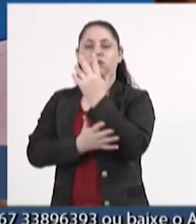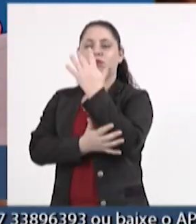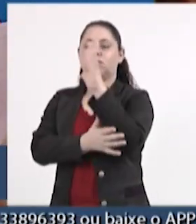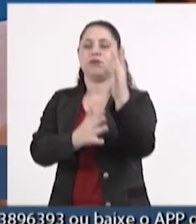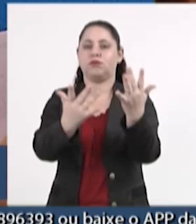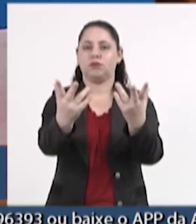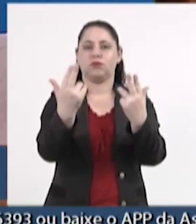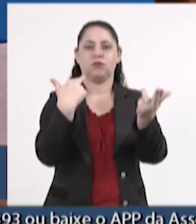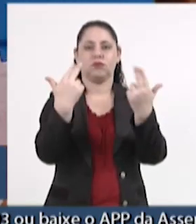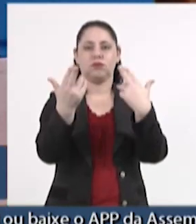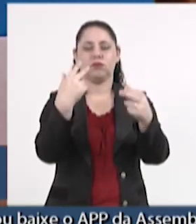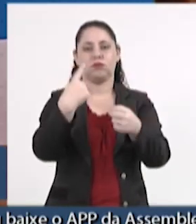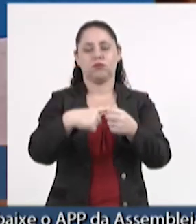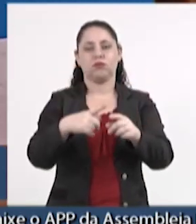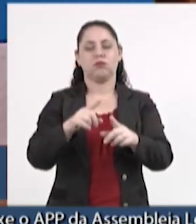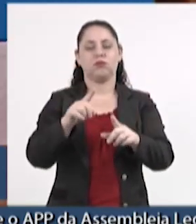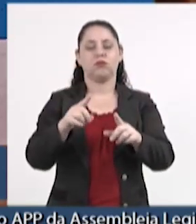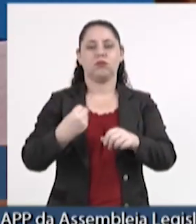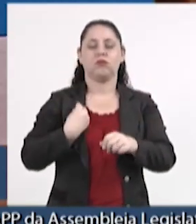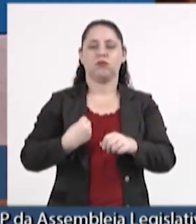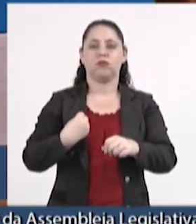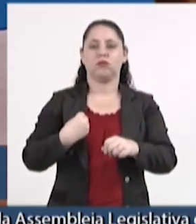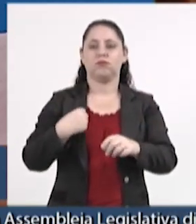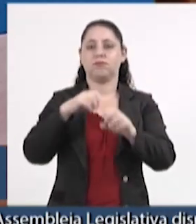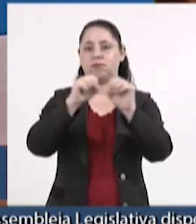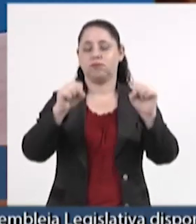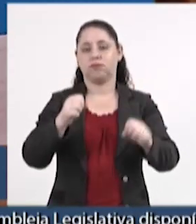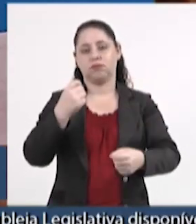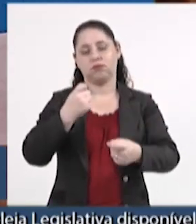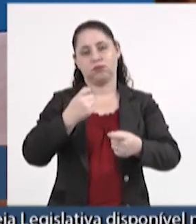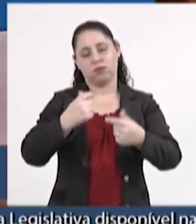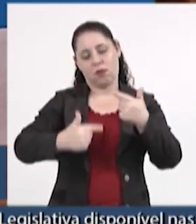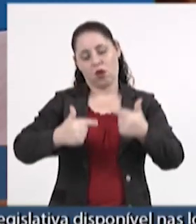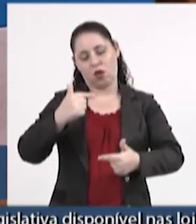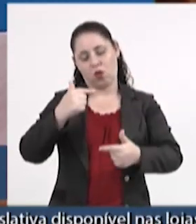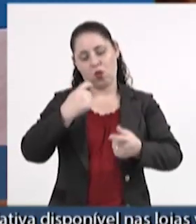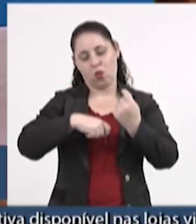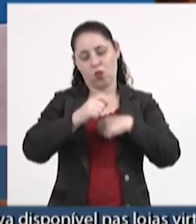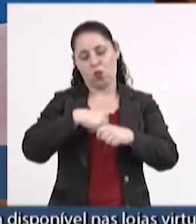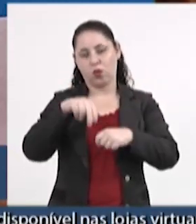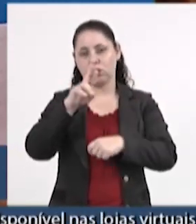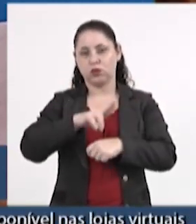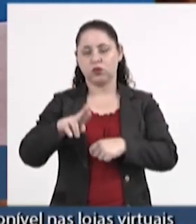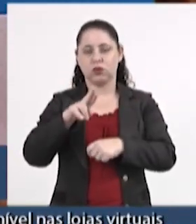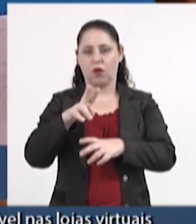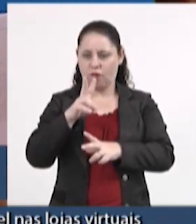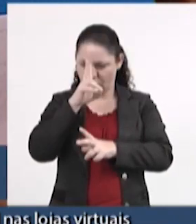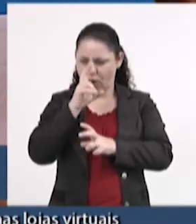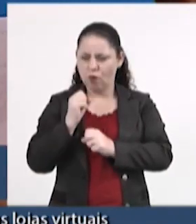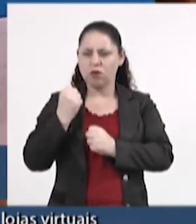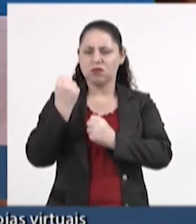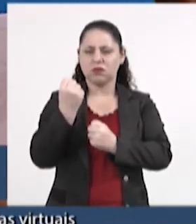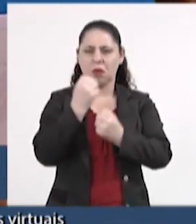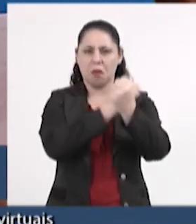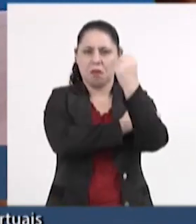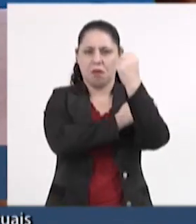cidades. Vivemos em um sistema político, econômico, que utiliza a exploração da força do